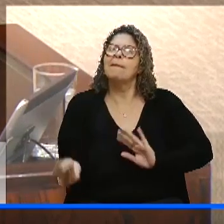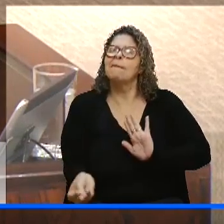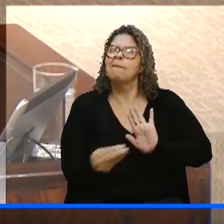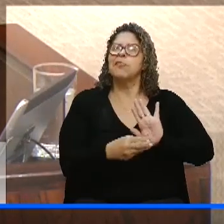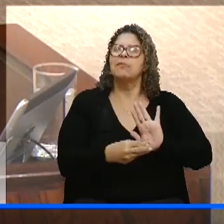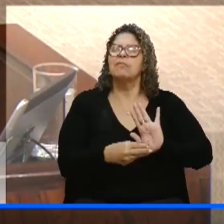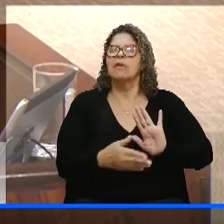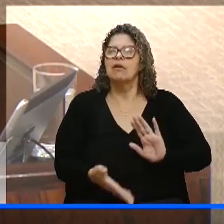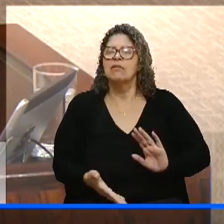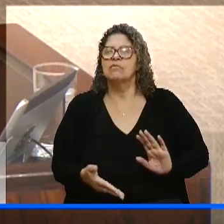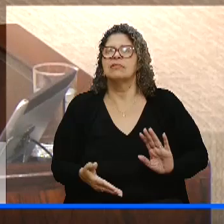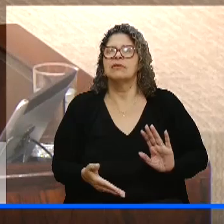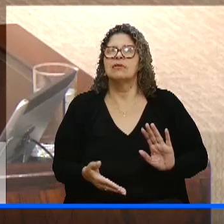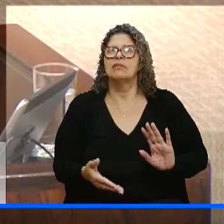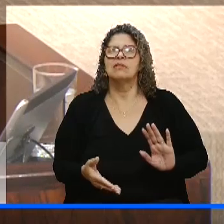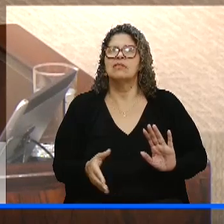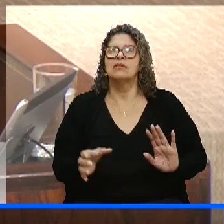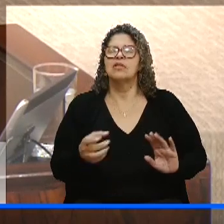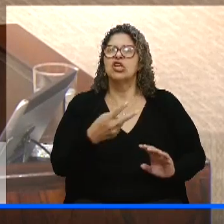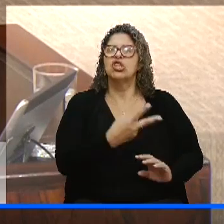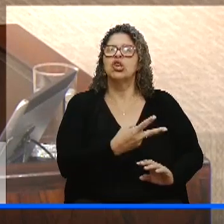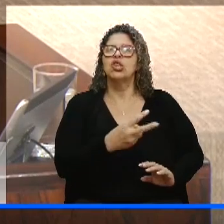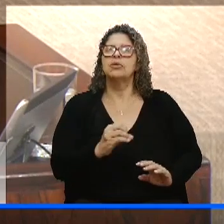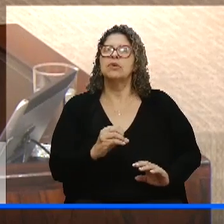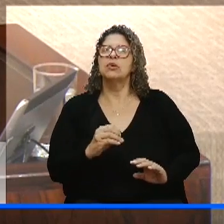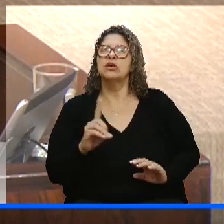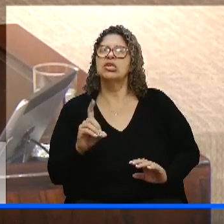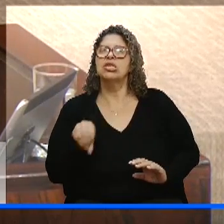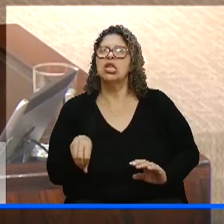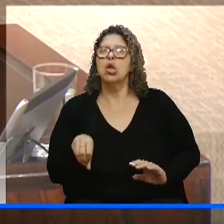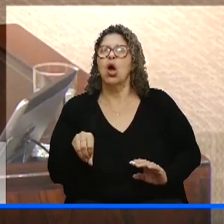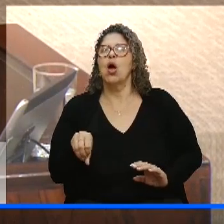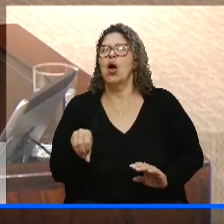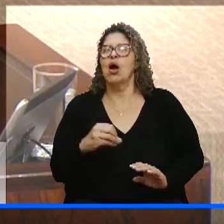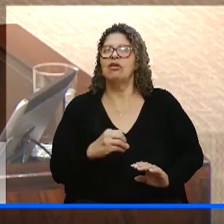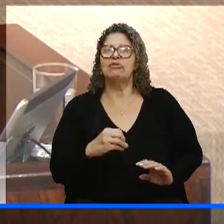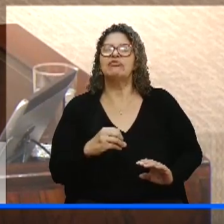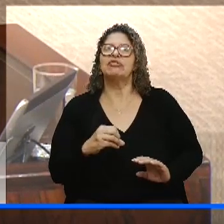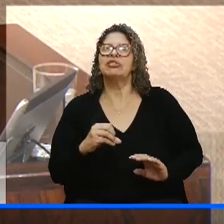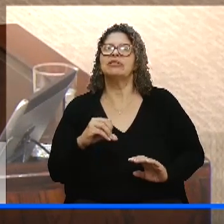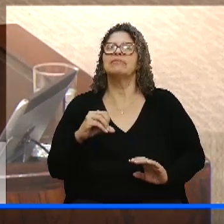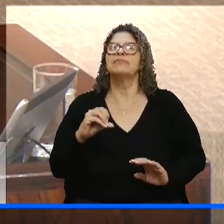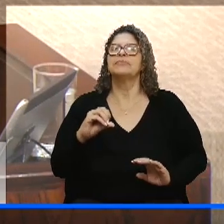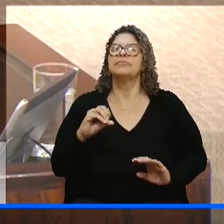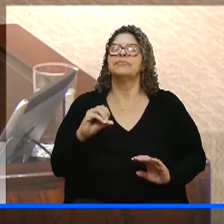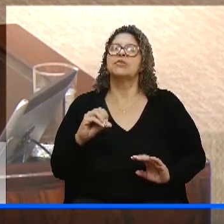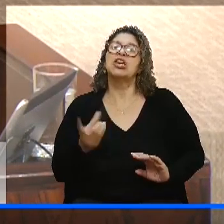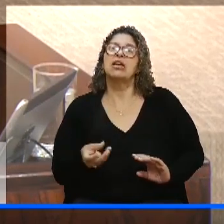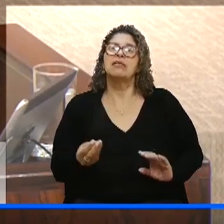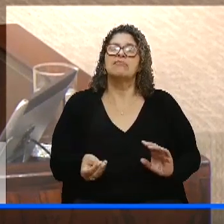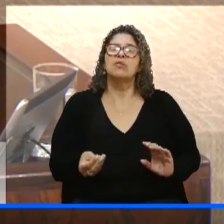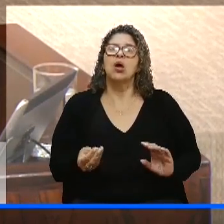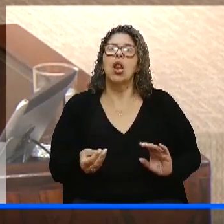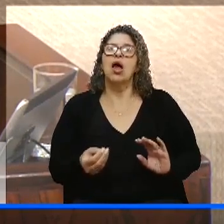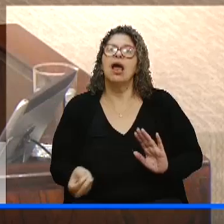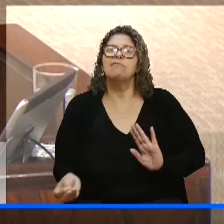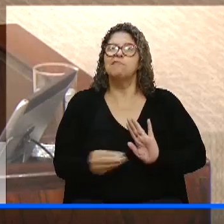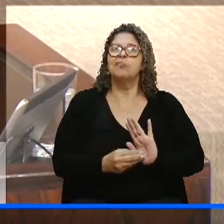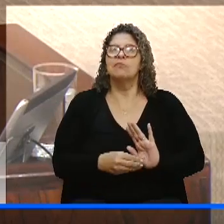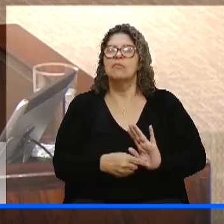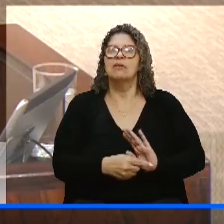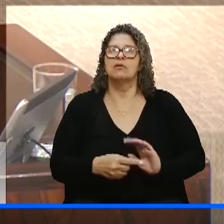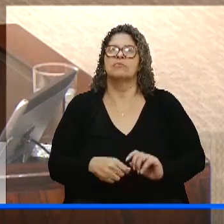depois só foi só em 2009 que decidiram votar isso e criar essas homenagens o começo tudo bem